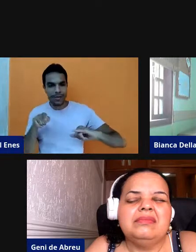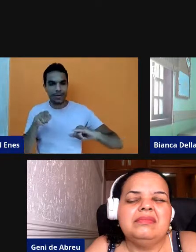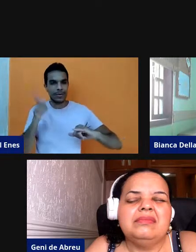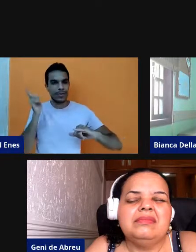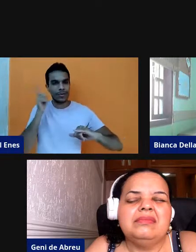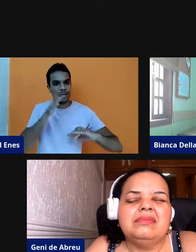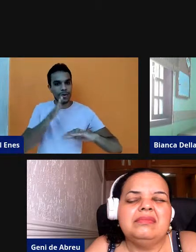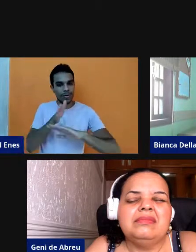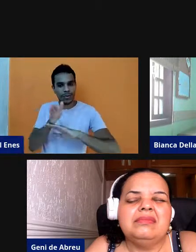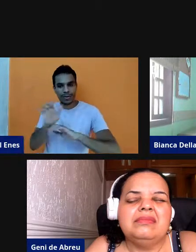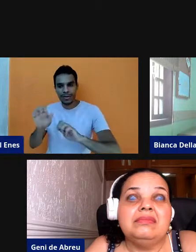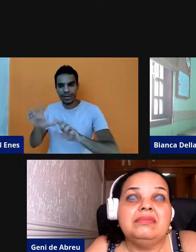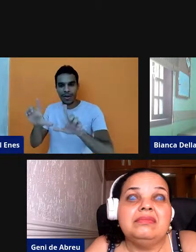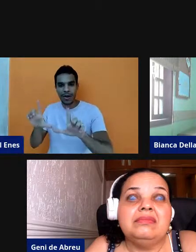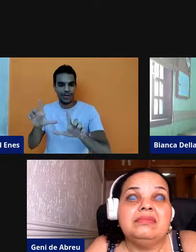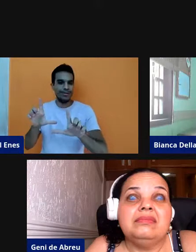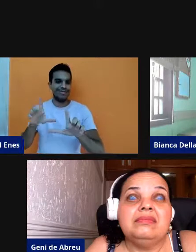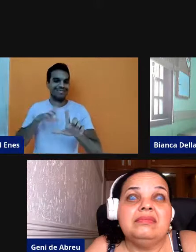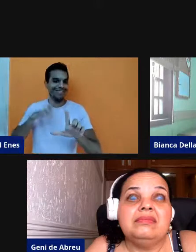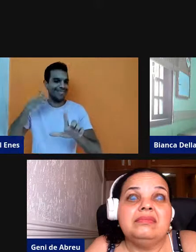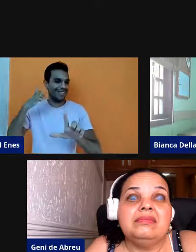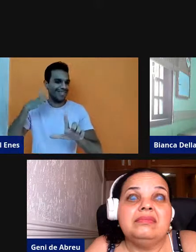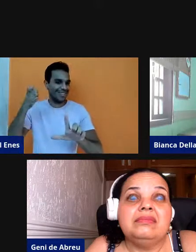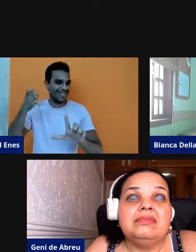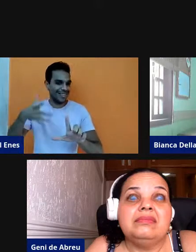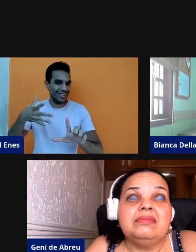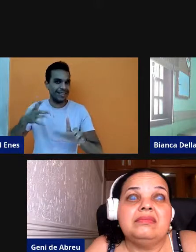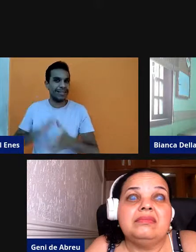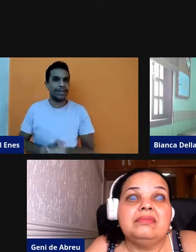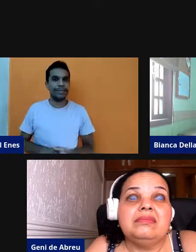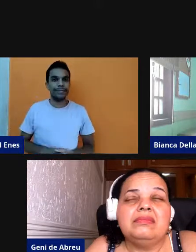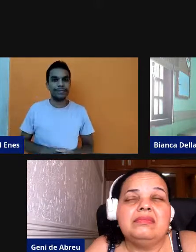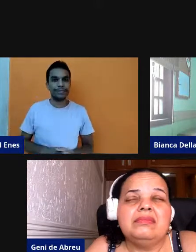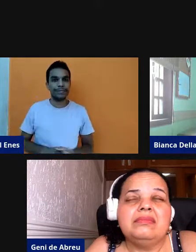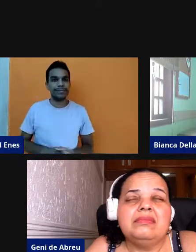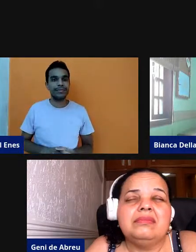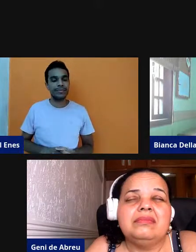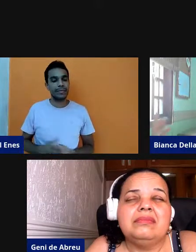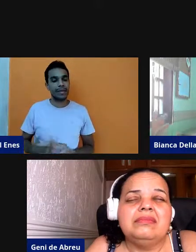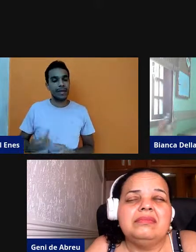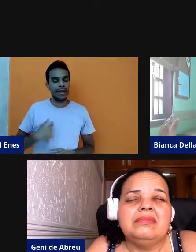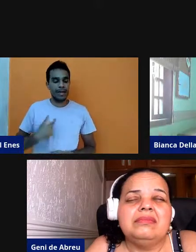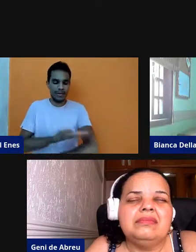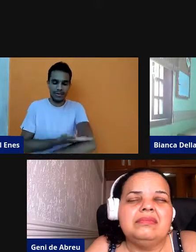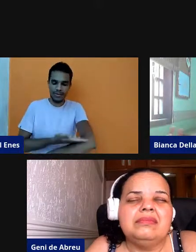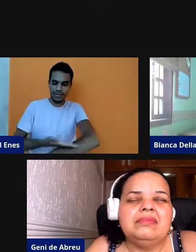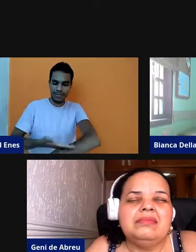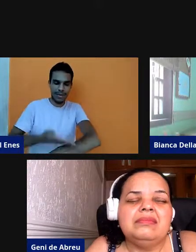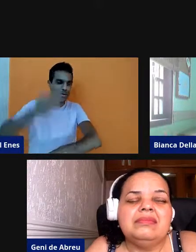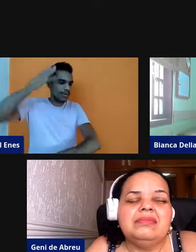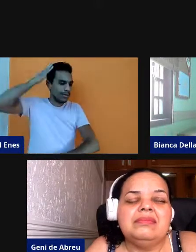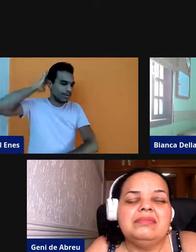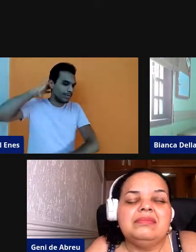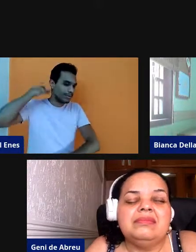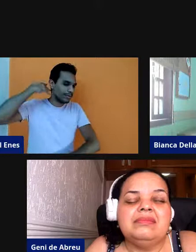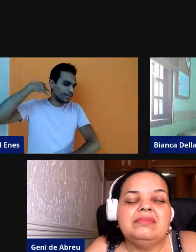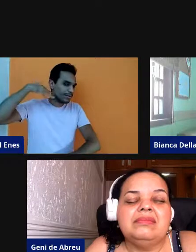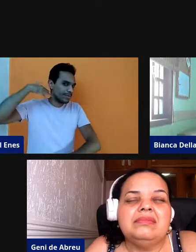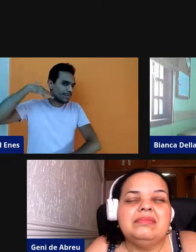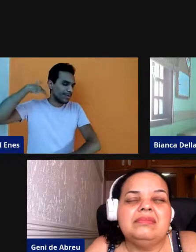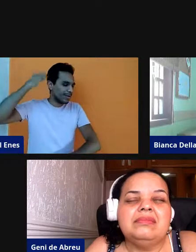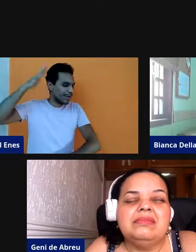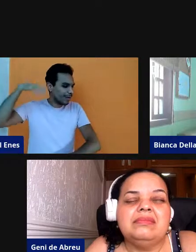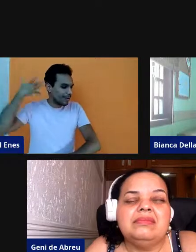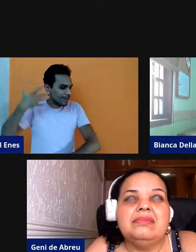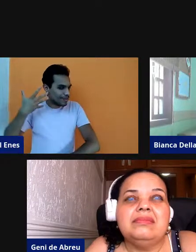na descrição do vídeo. Também não fiz minha descrição. Eu sou branca, tenho cabelos curtinhos